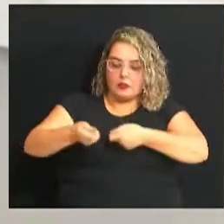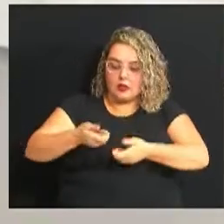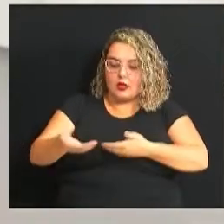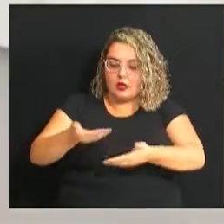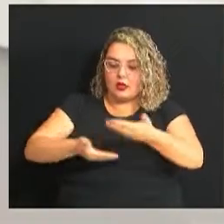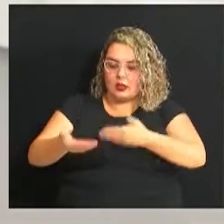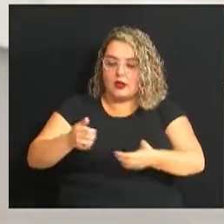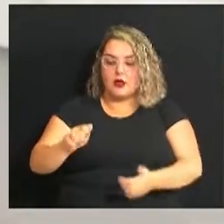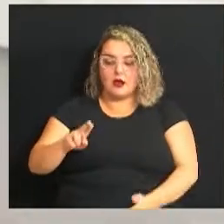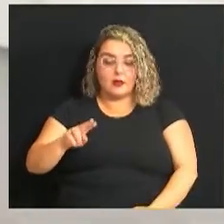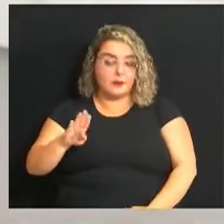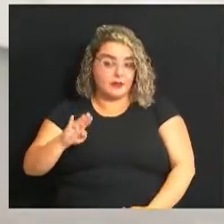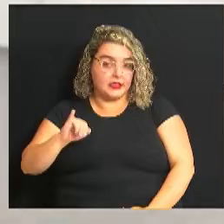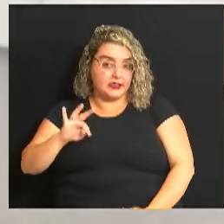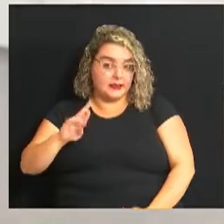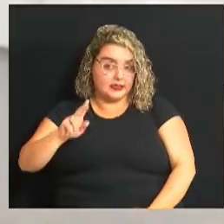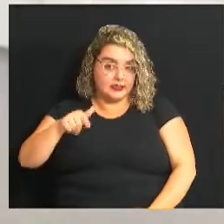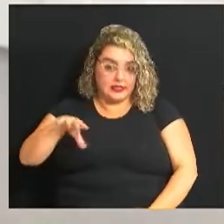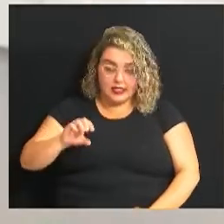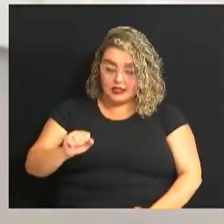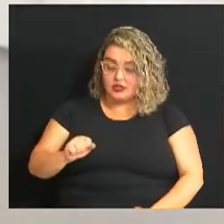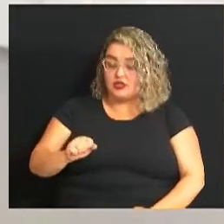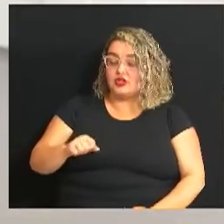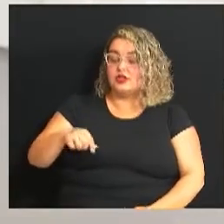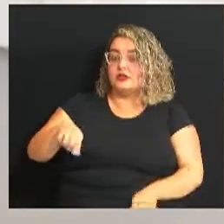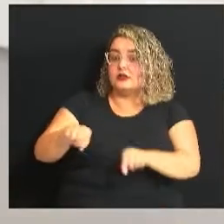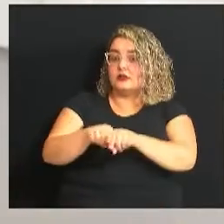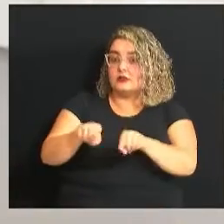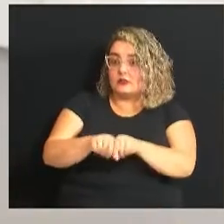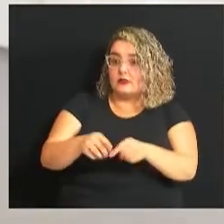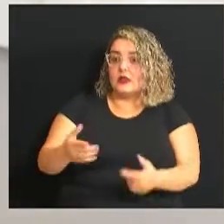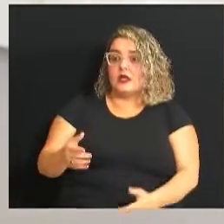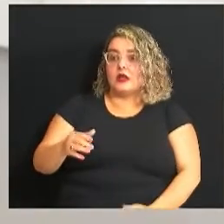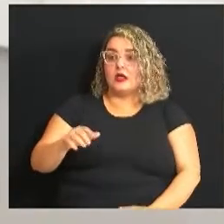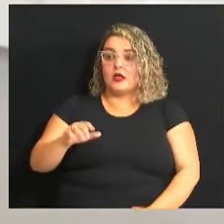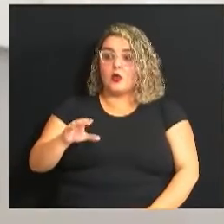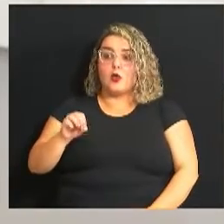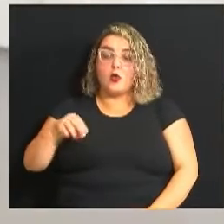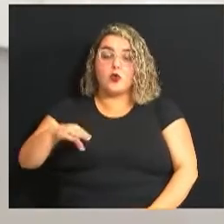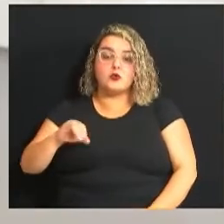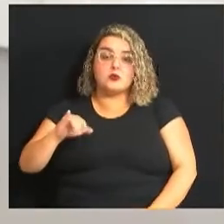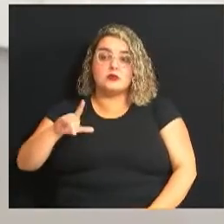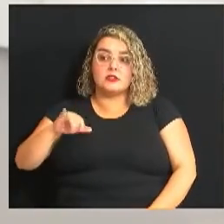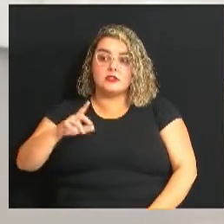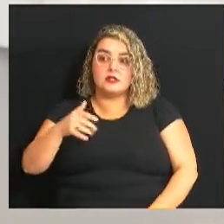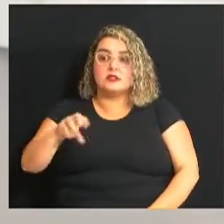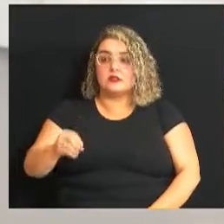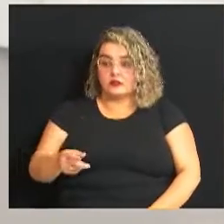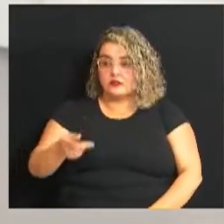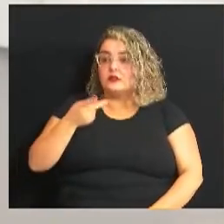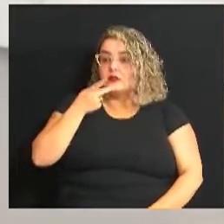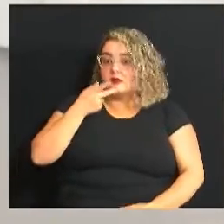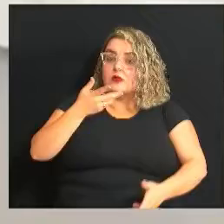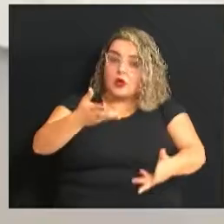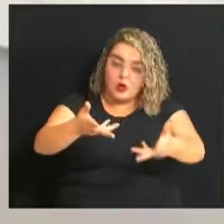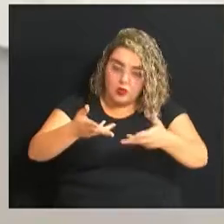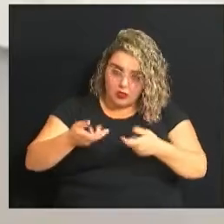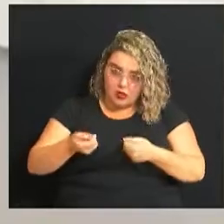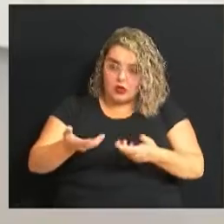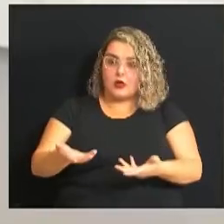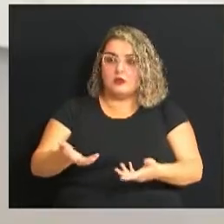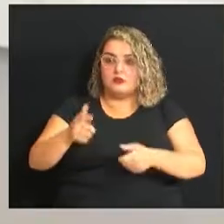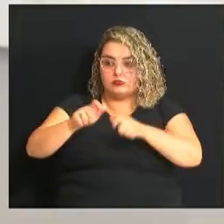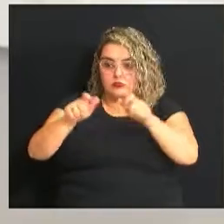arbitragem, né? Então, essas formas alternativas de solução de conflitos. Então, eu aqui reitero o convite, né, às pessoas